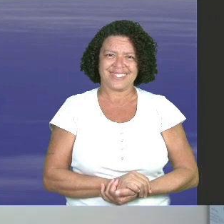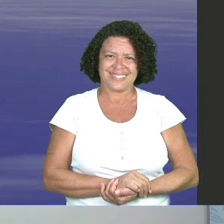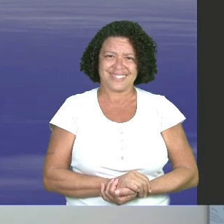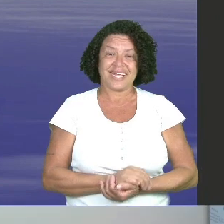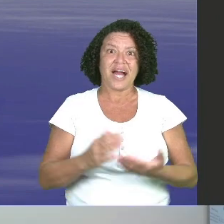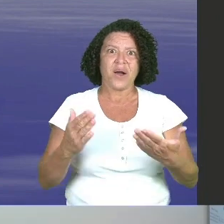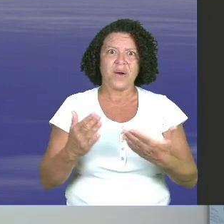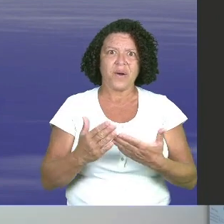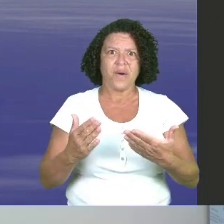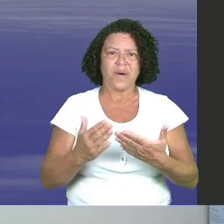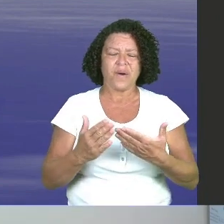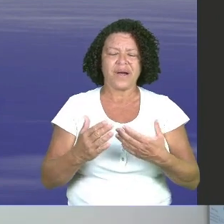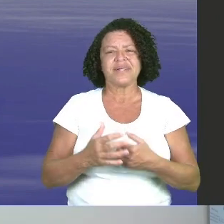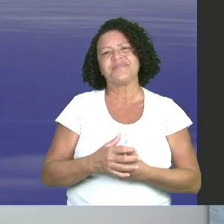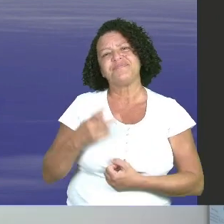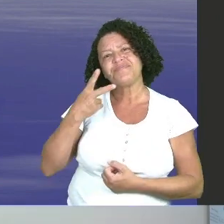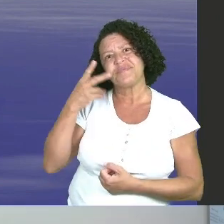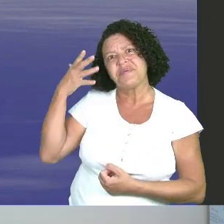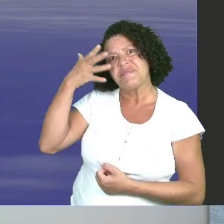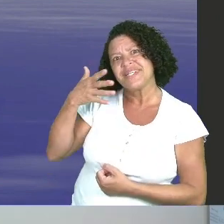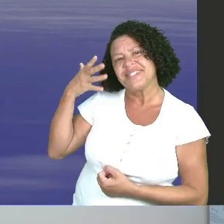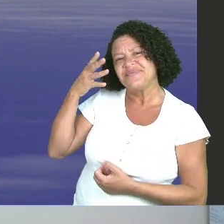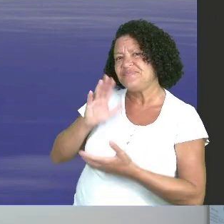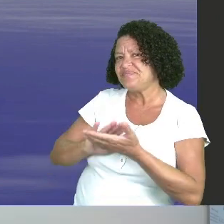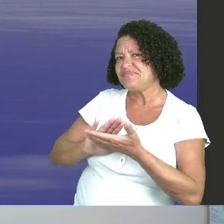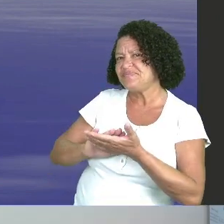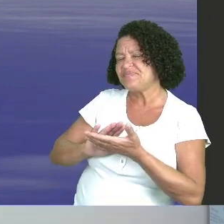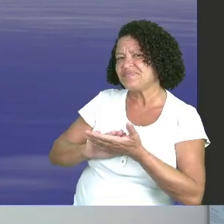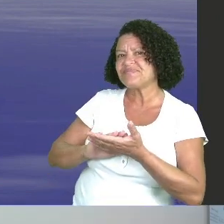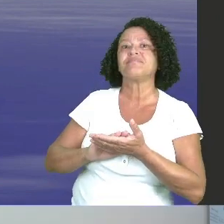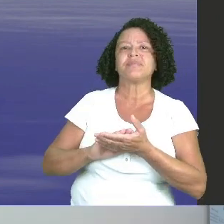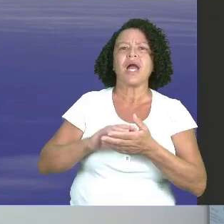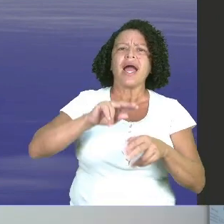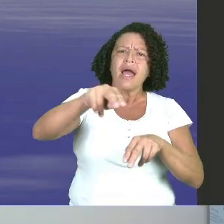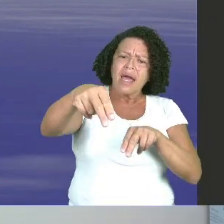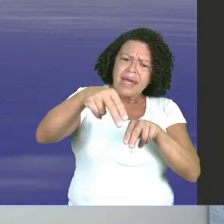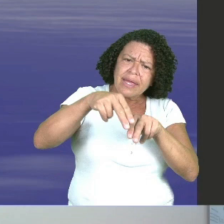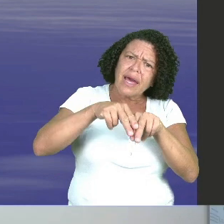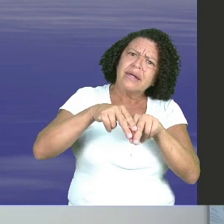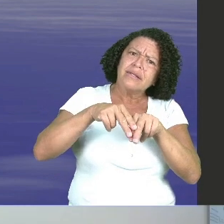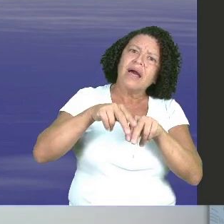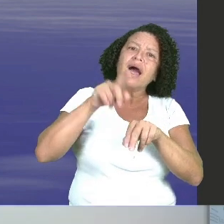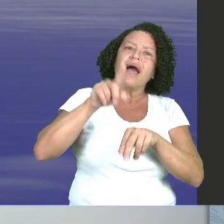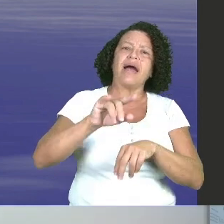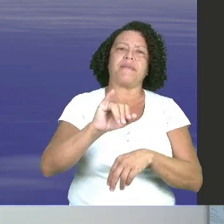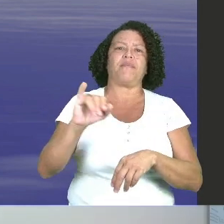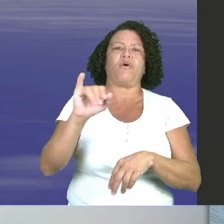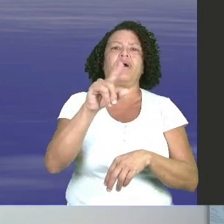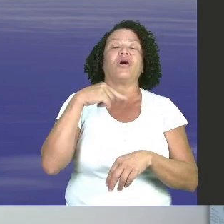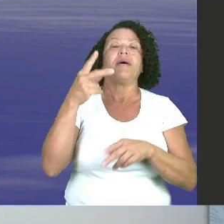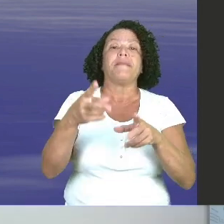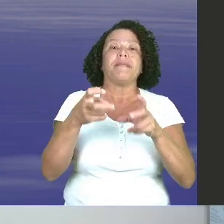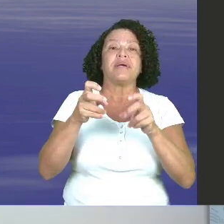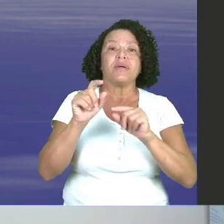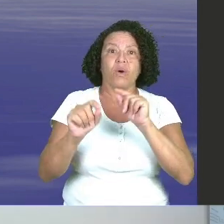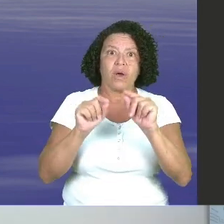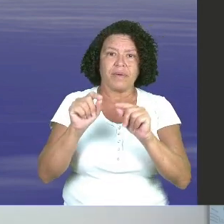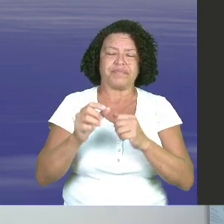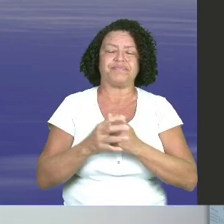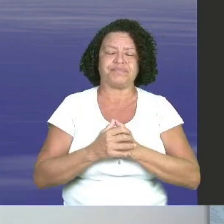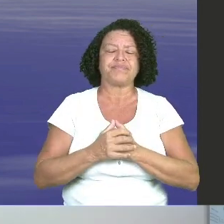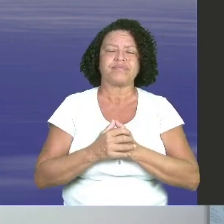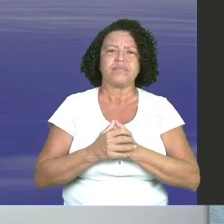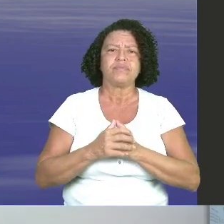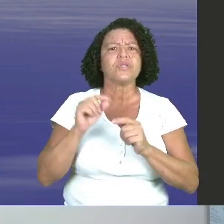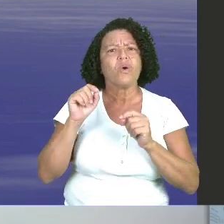Vamos tratar da palestra de hoje. Reencarnação. É muito importante nós percebermos. Se alguém falar